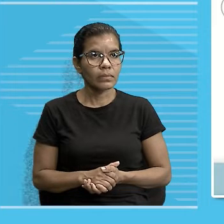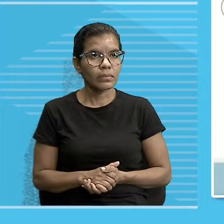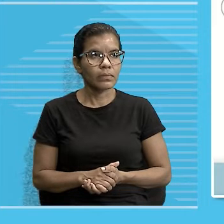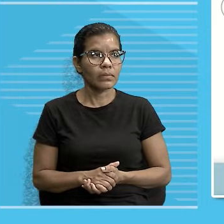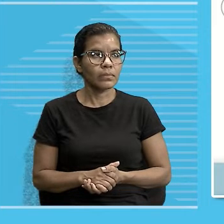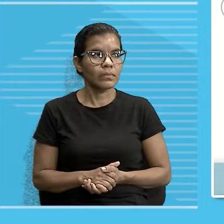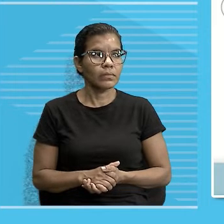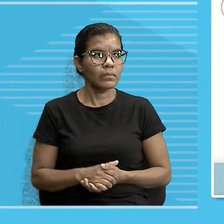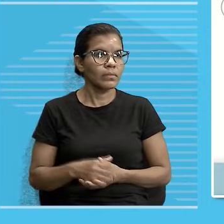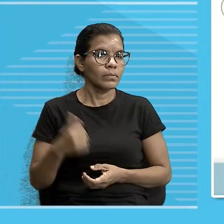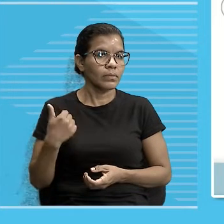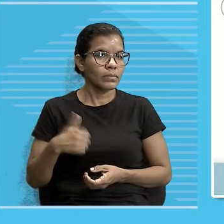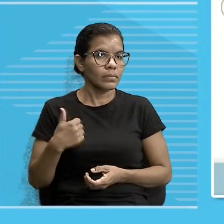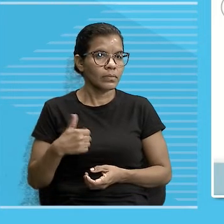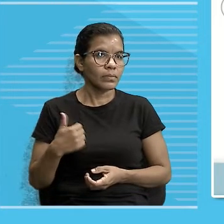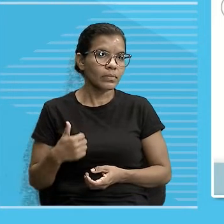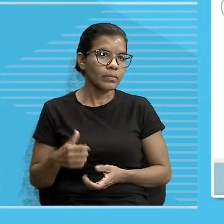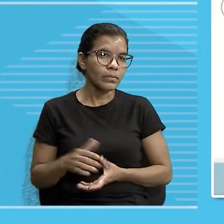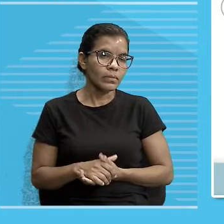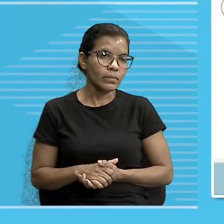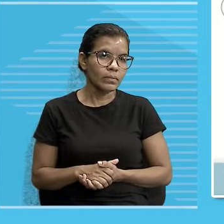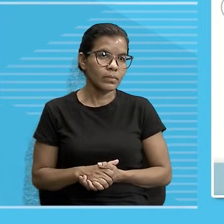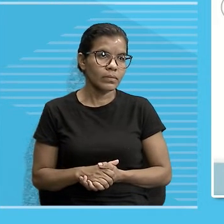do primeiro grau.